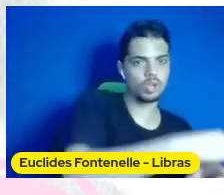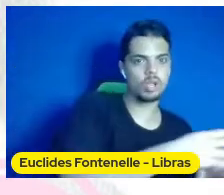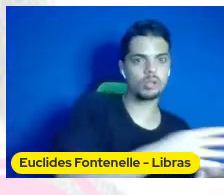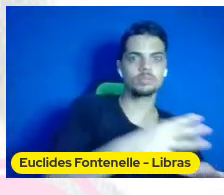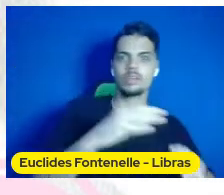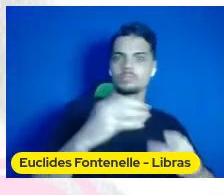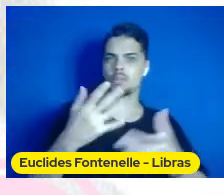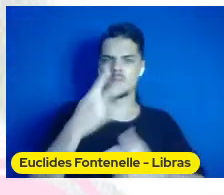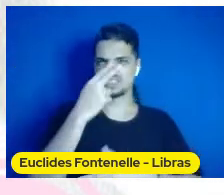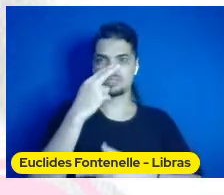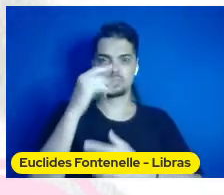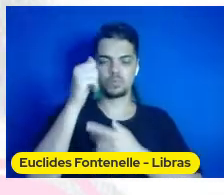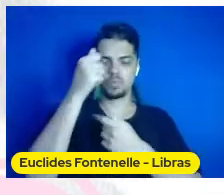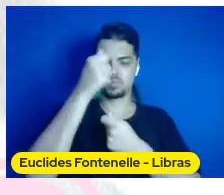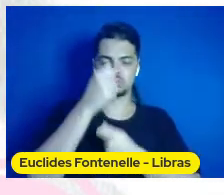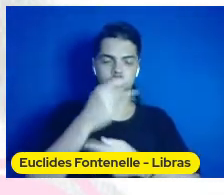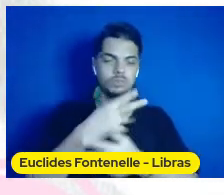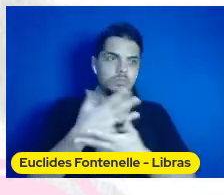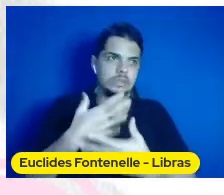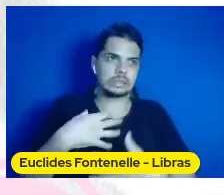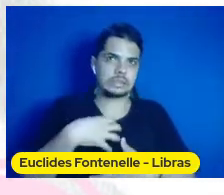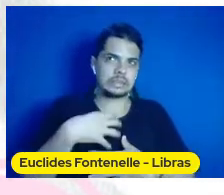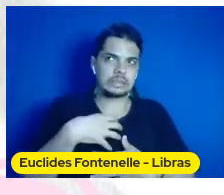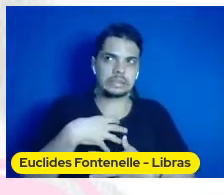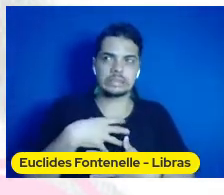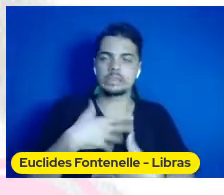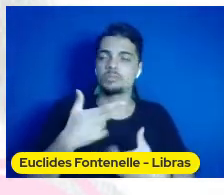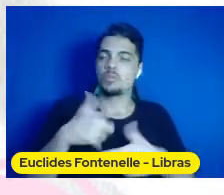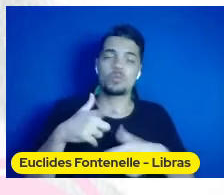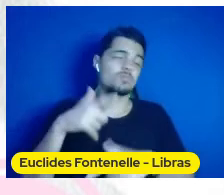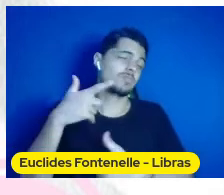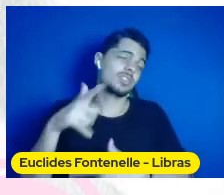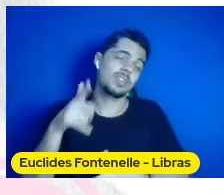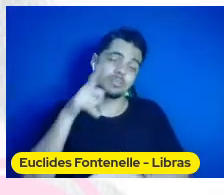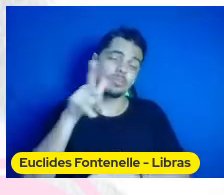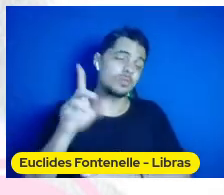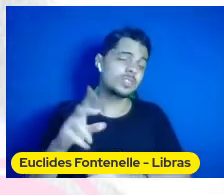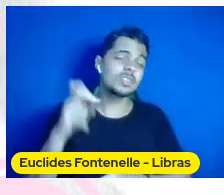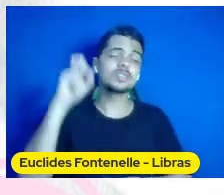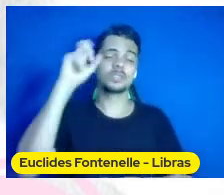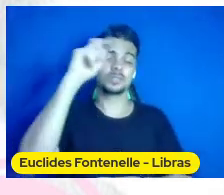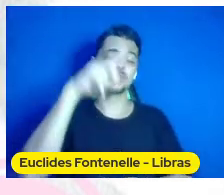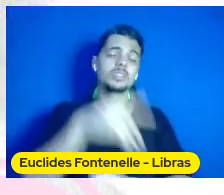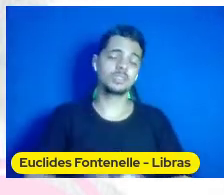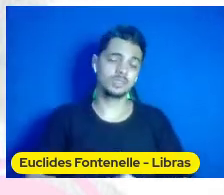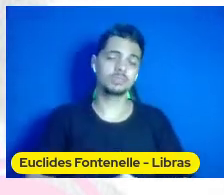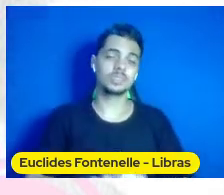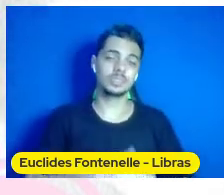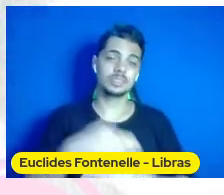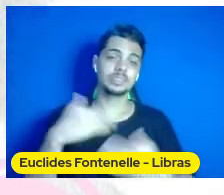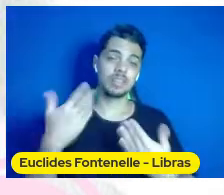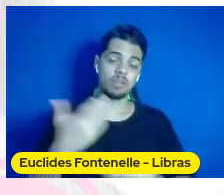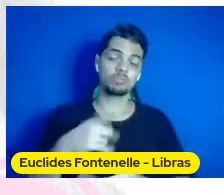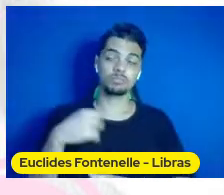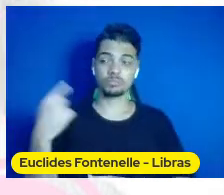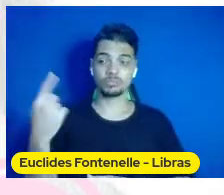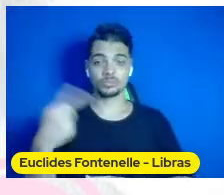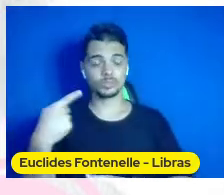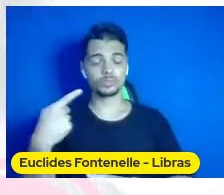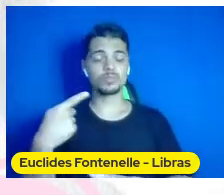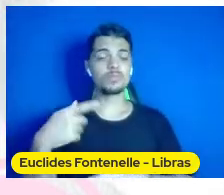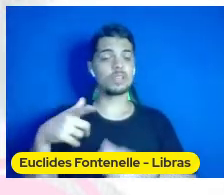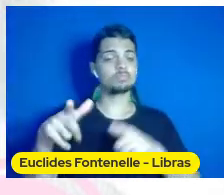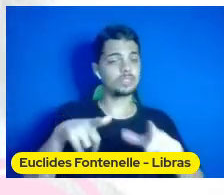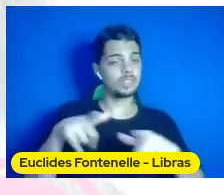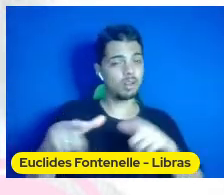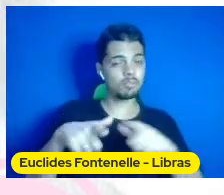afogam, né, nosso espectador com eles. A gente vai praticamente virar mão de obra de lá, de fora, para poder criar essas